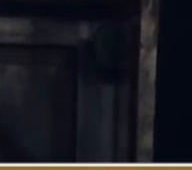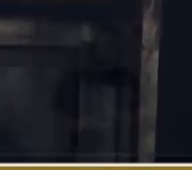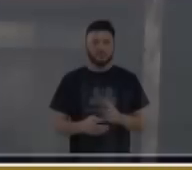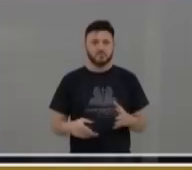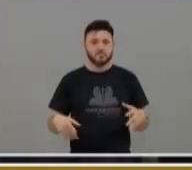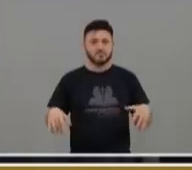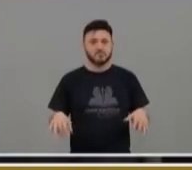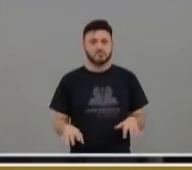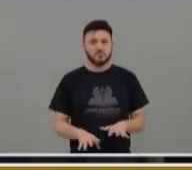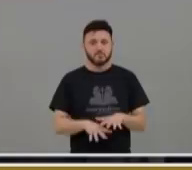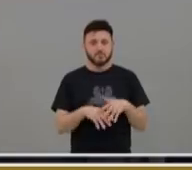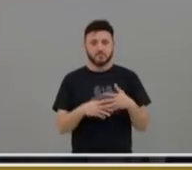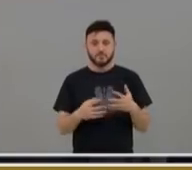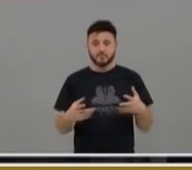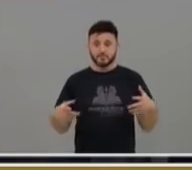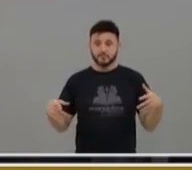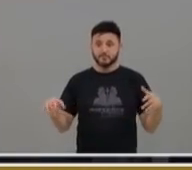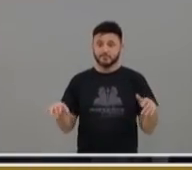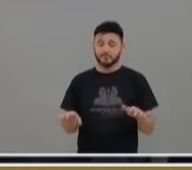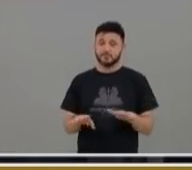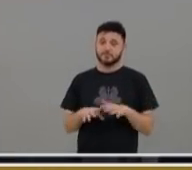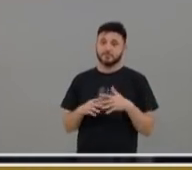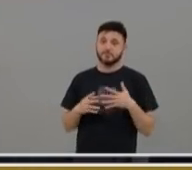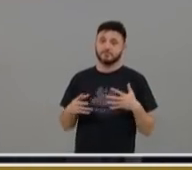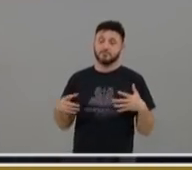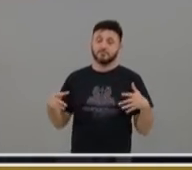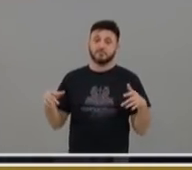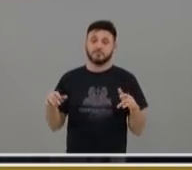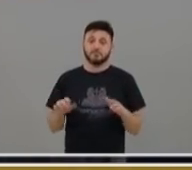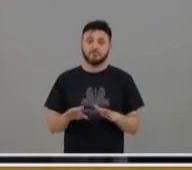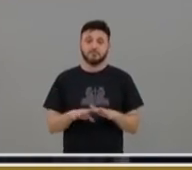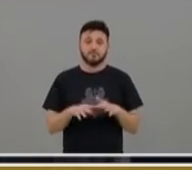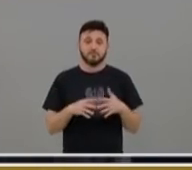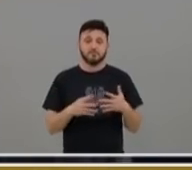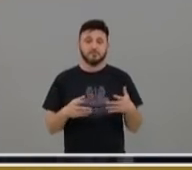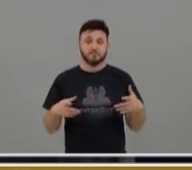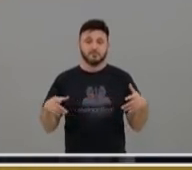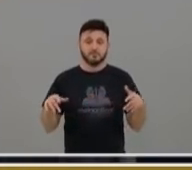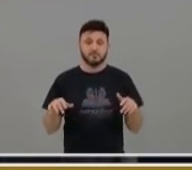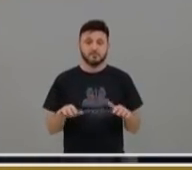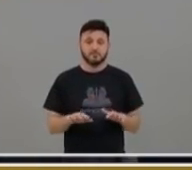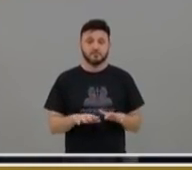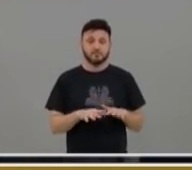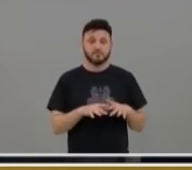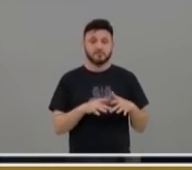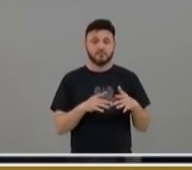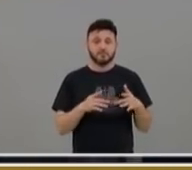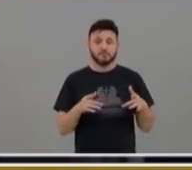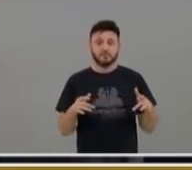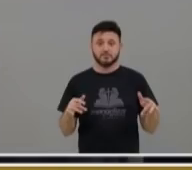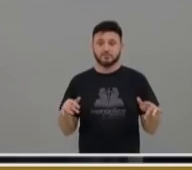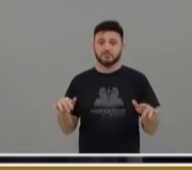Erga suas fotos, você que trouxe. Mostre as suas fotos para Jesus.